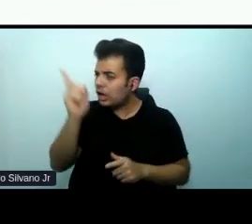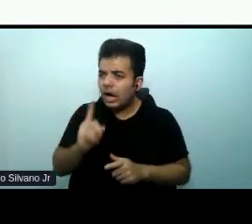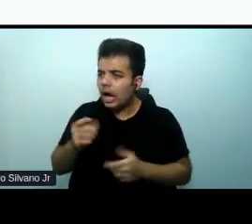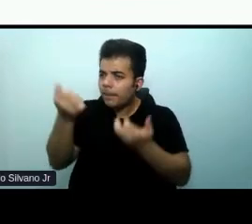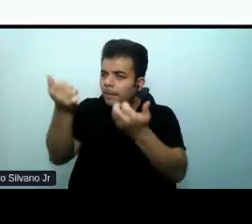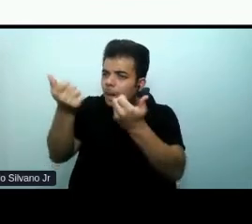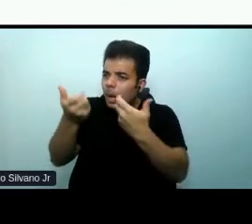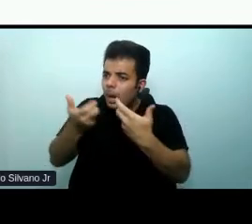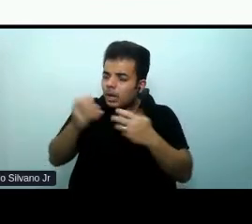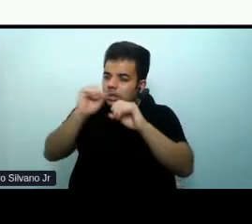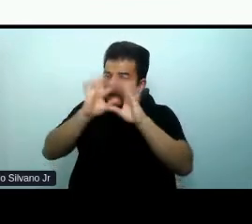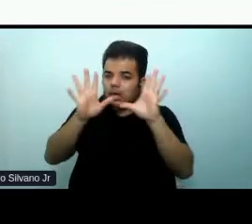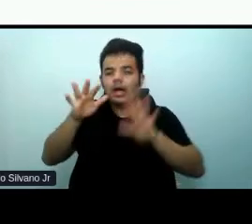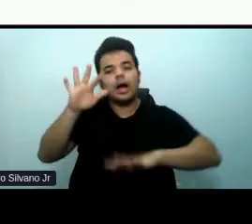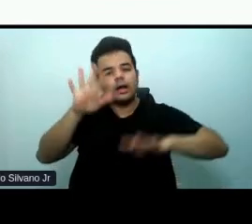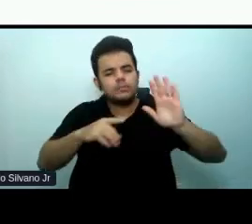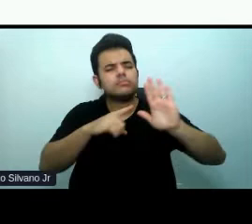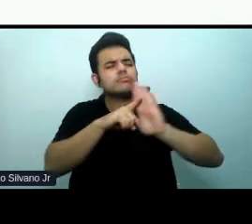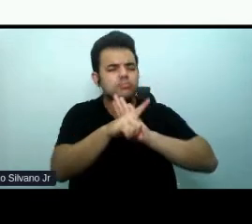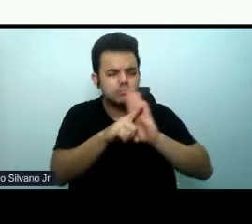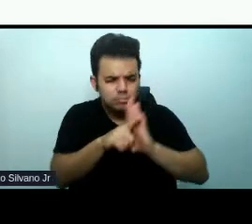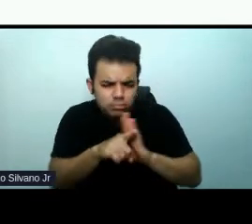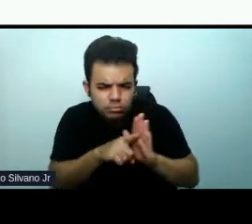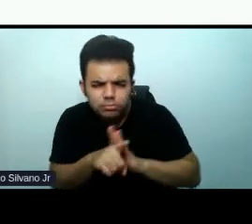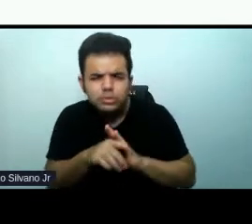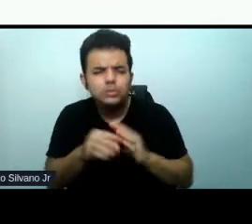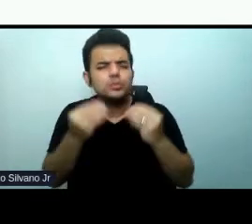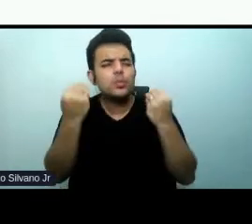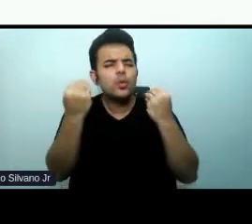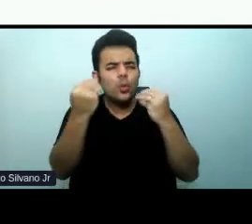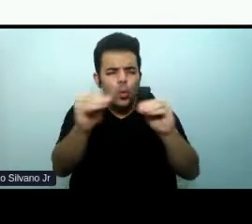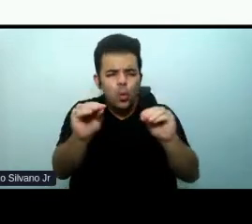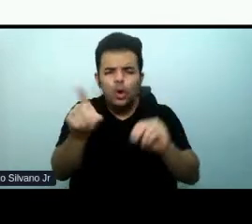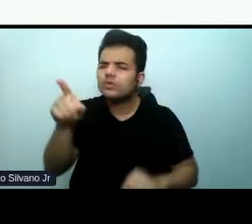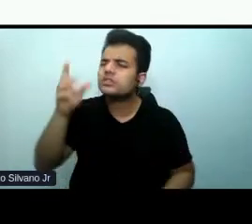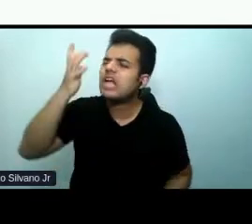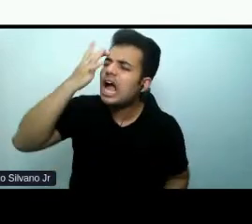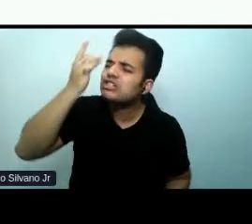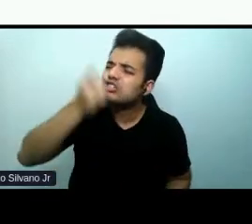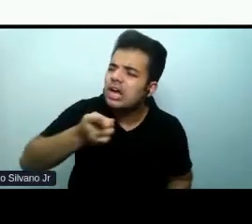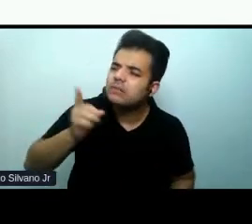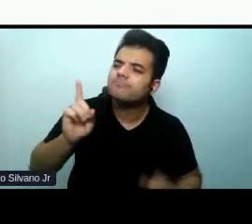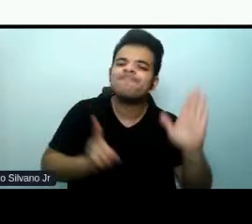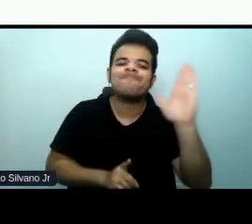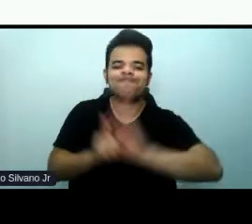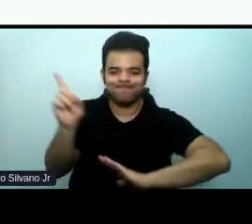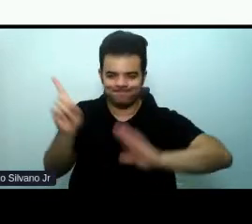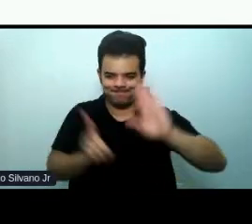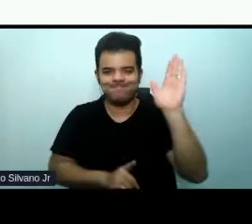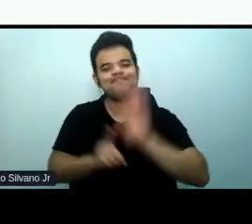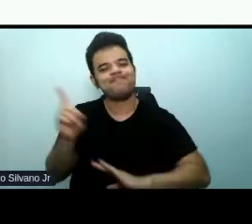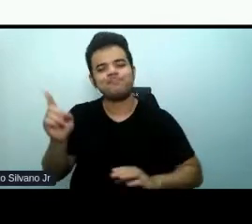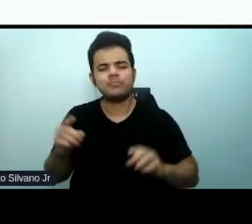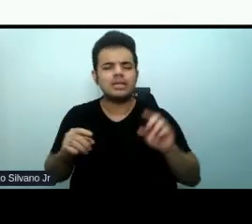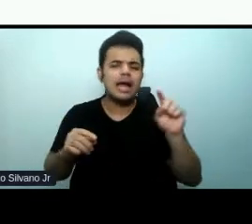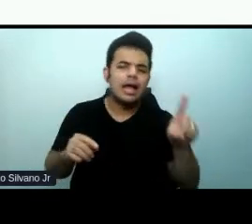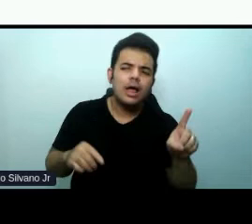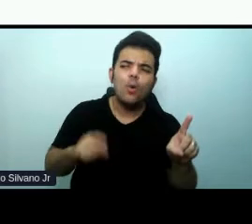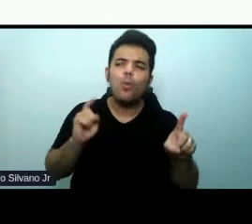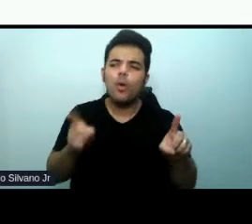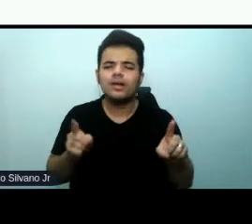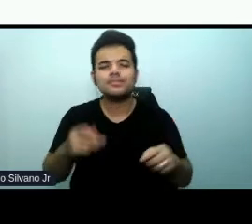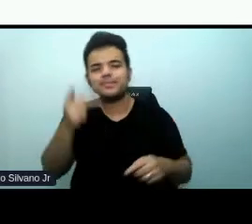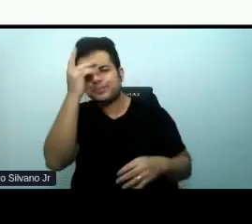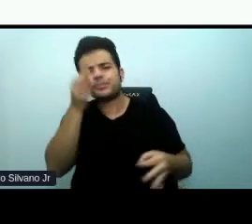vezes faço pesquisas, posto coisa ali, o que você acha? Assim ou assado? E o pessoal